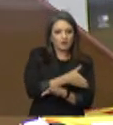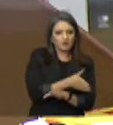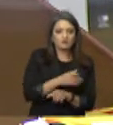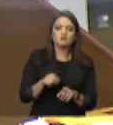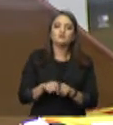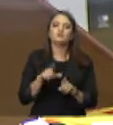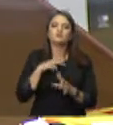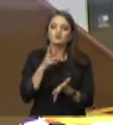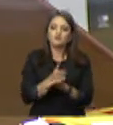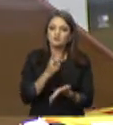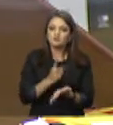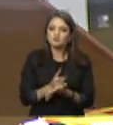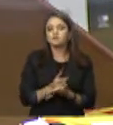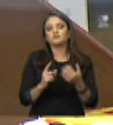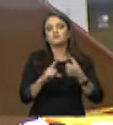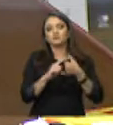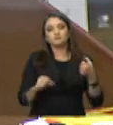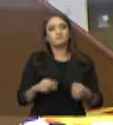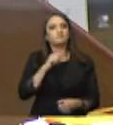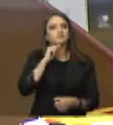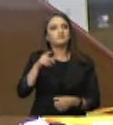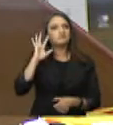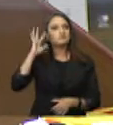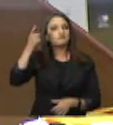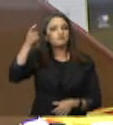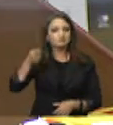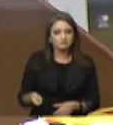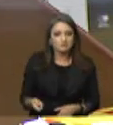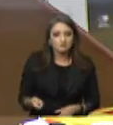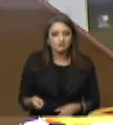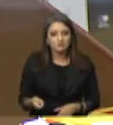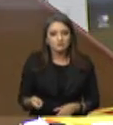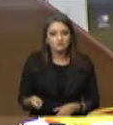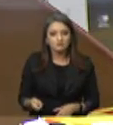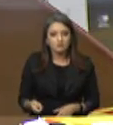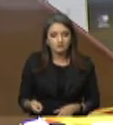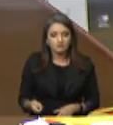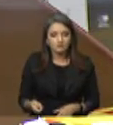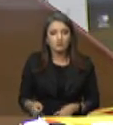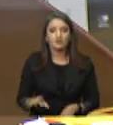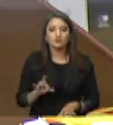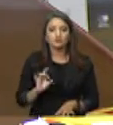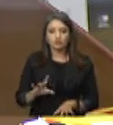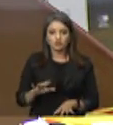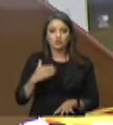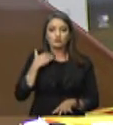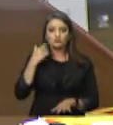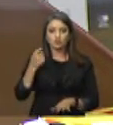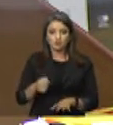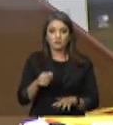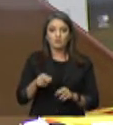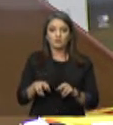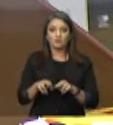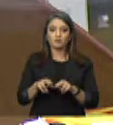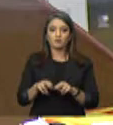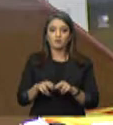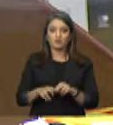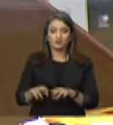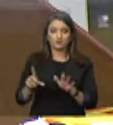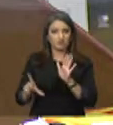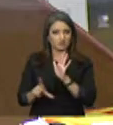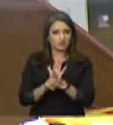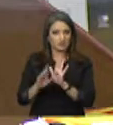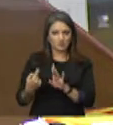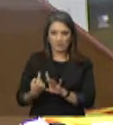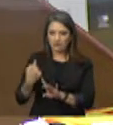número 11 no mesmo dispositivo que ninguém seria sentenciado senão pela autoridade competente em virtude de lei anterior e na forma por